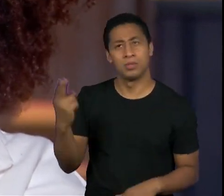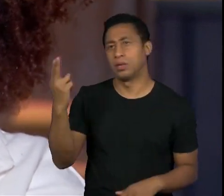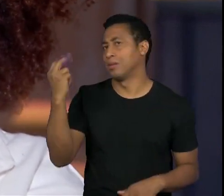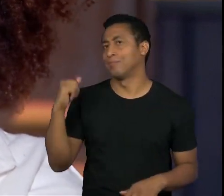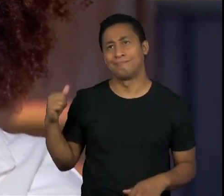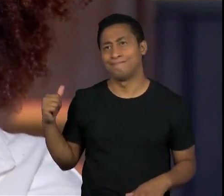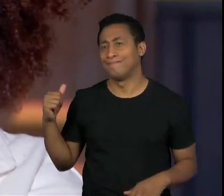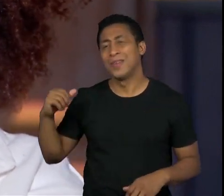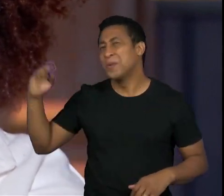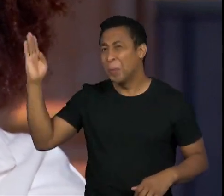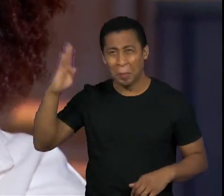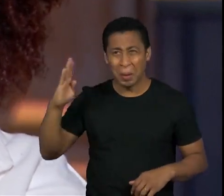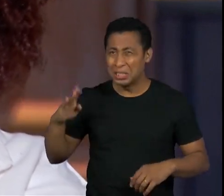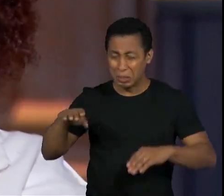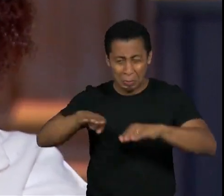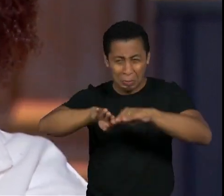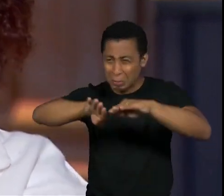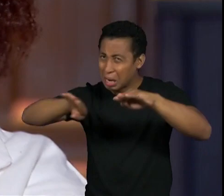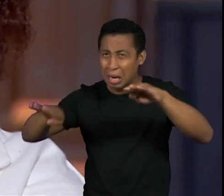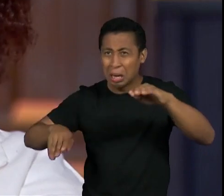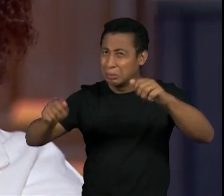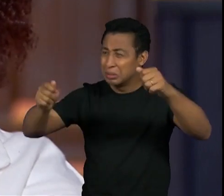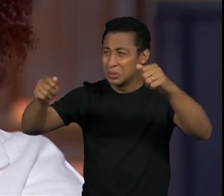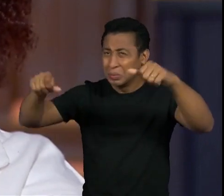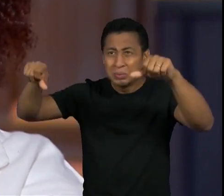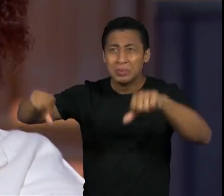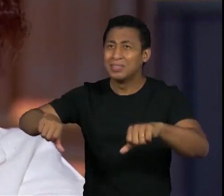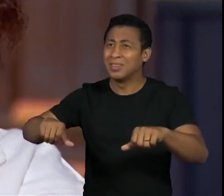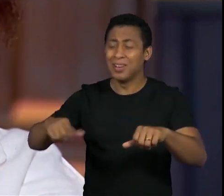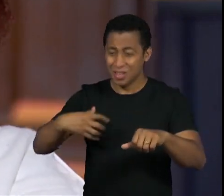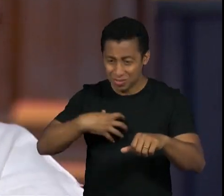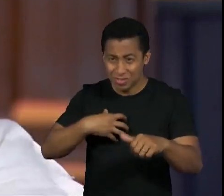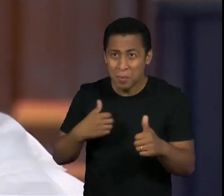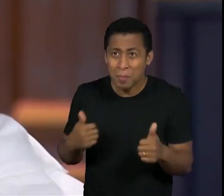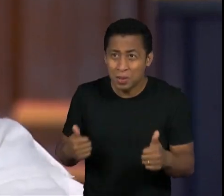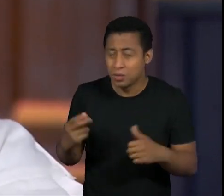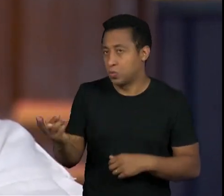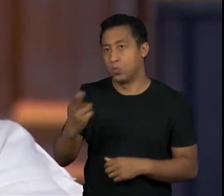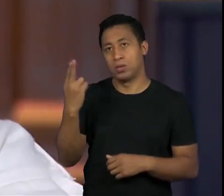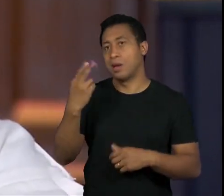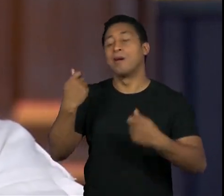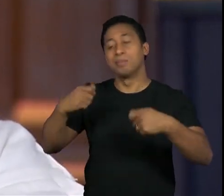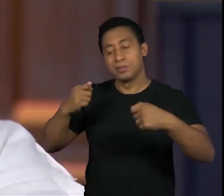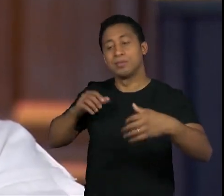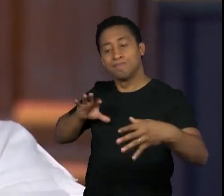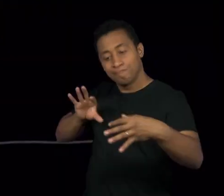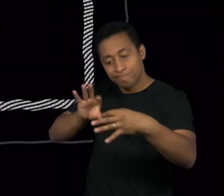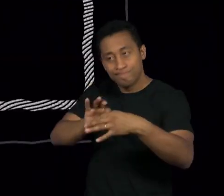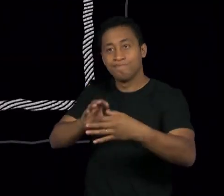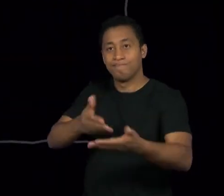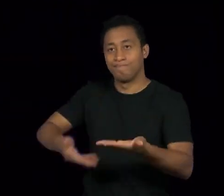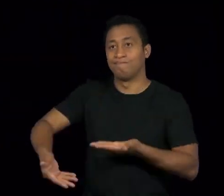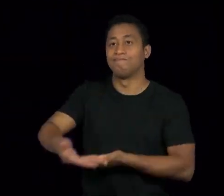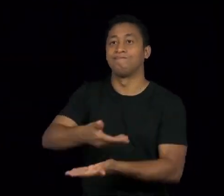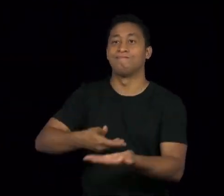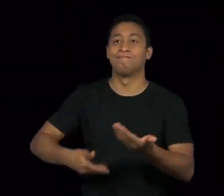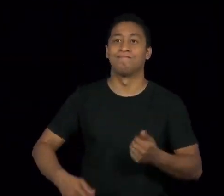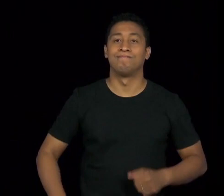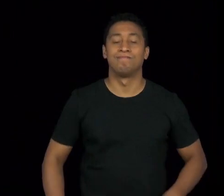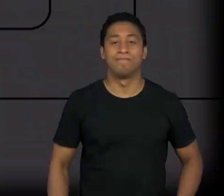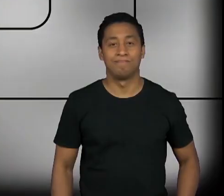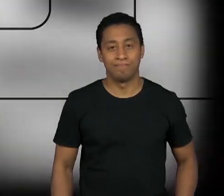há possibilidade de se sentir bem como pessoa humana de maneira descolada da coletividade.